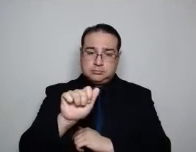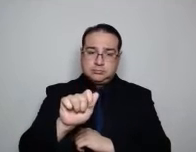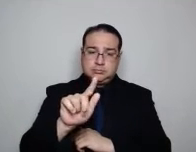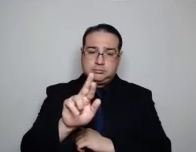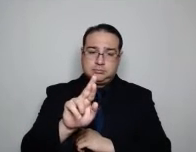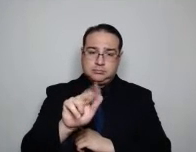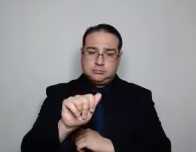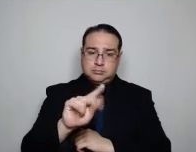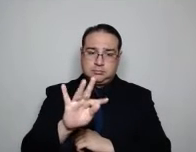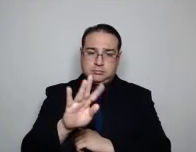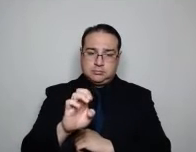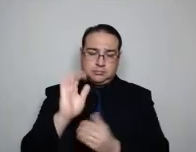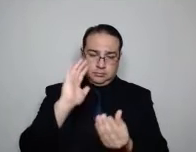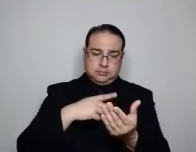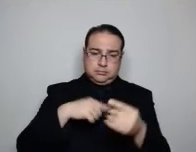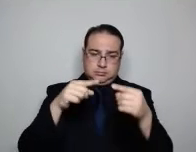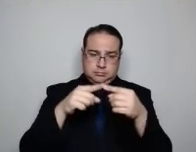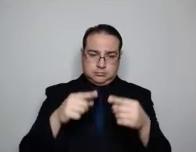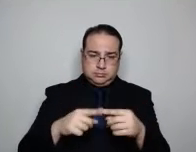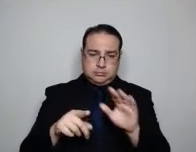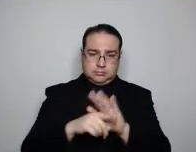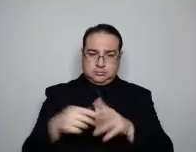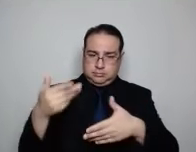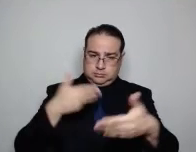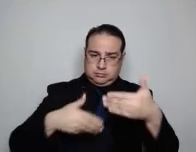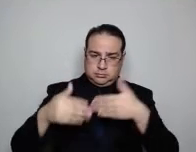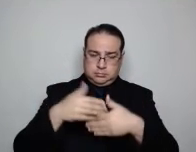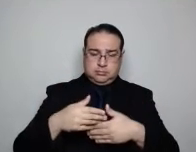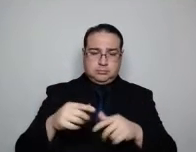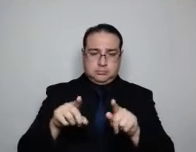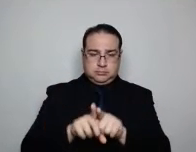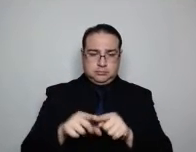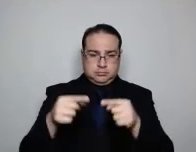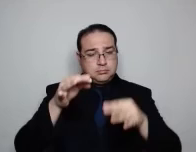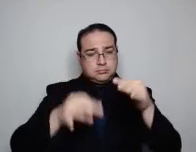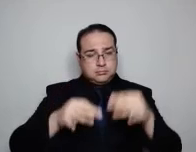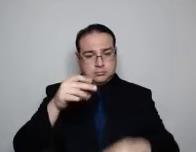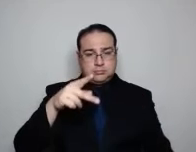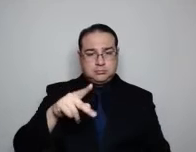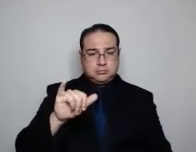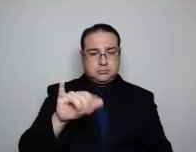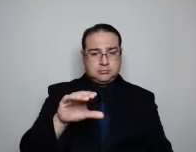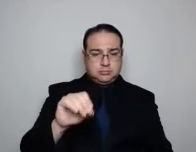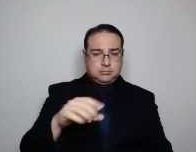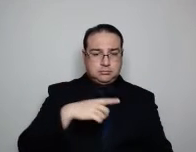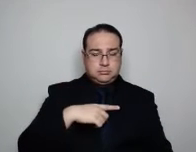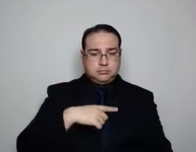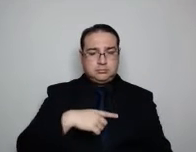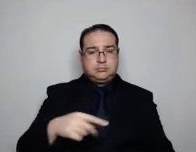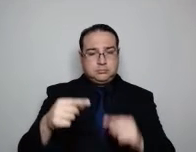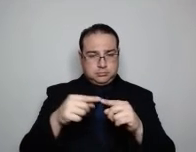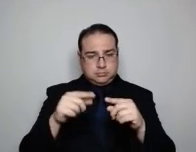pleiteadas. Então, nesse sentido, o que se requer é que se negue provimento agravo de instrumento, sendo mantida a